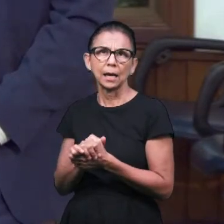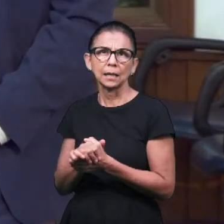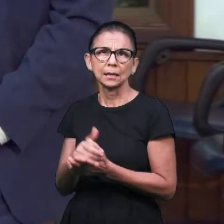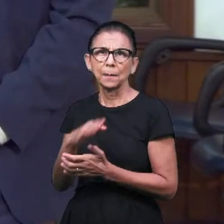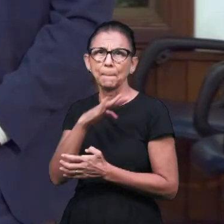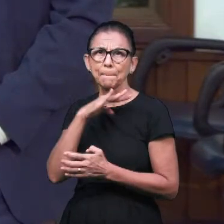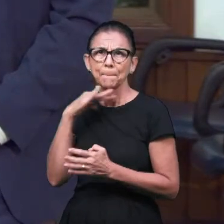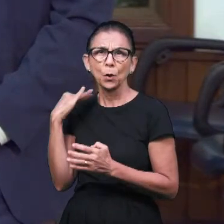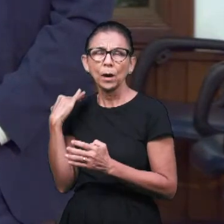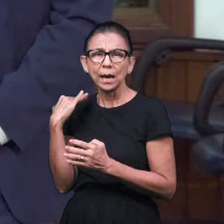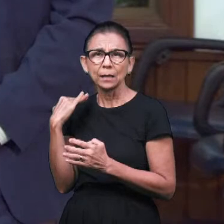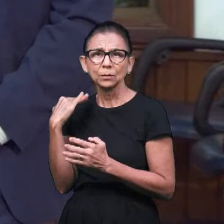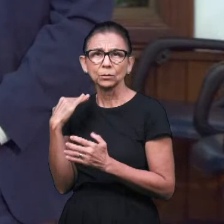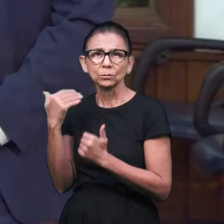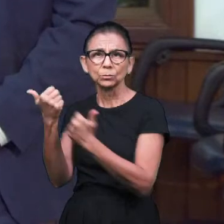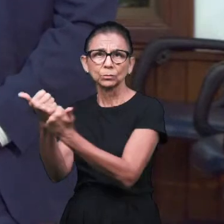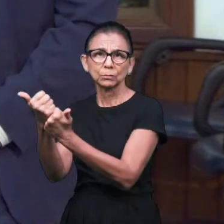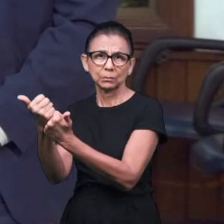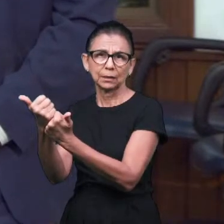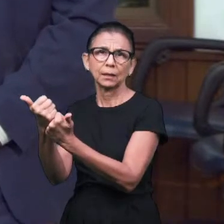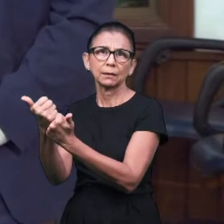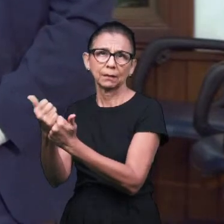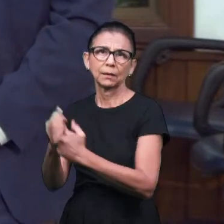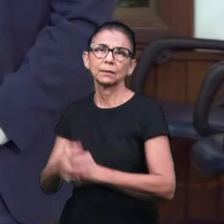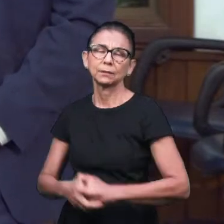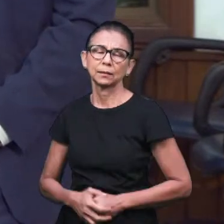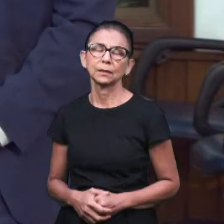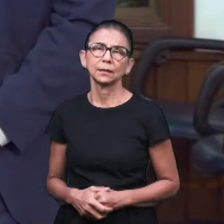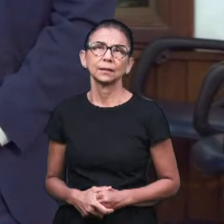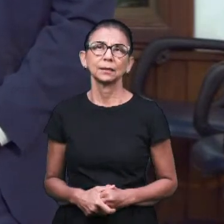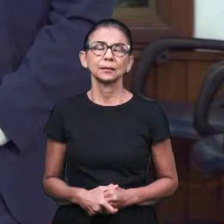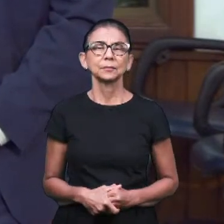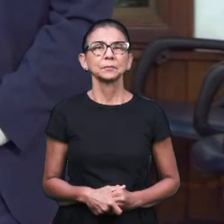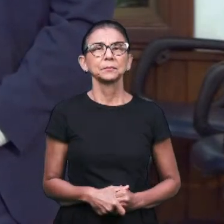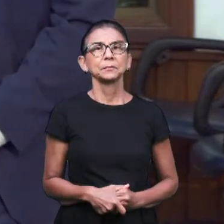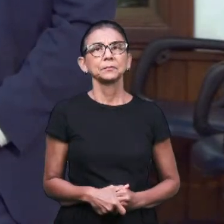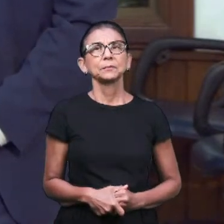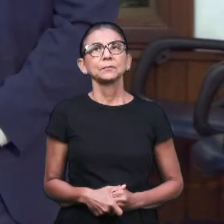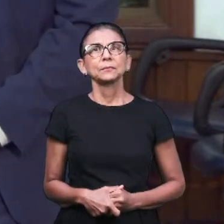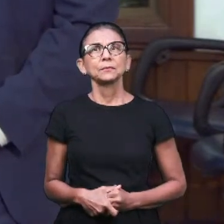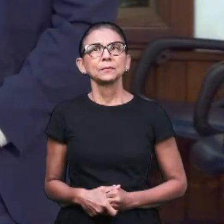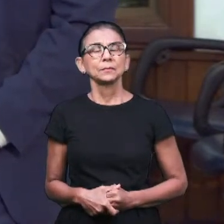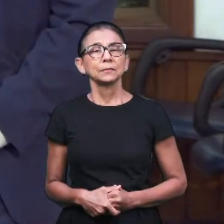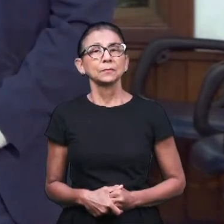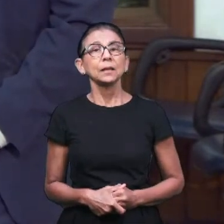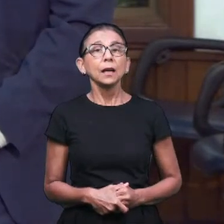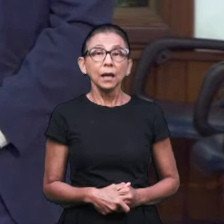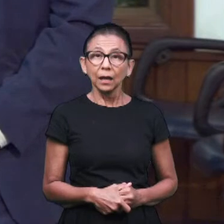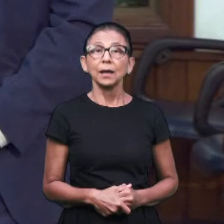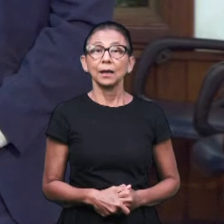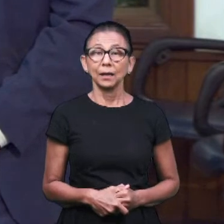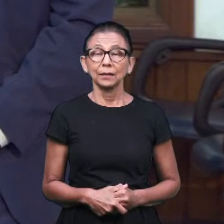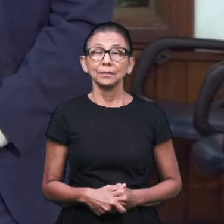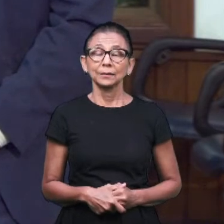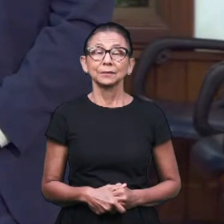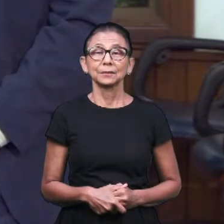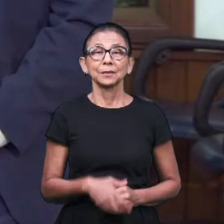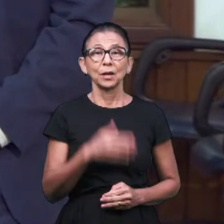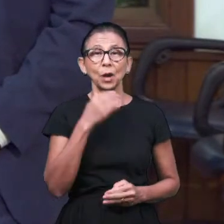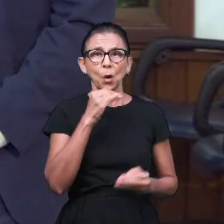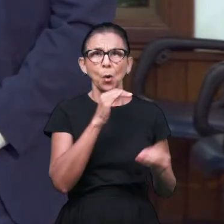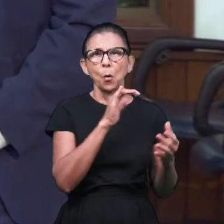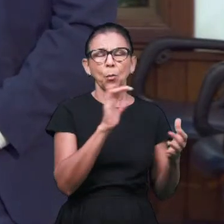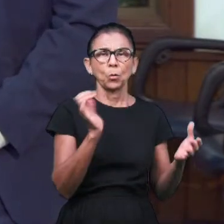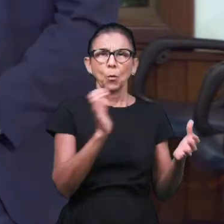nenhum texto que o Senhor manda dar a vida por nada a não ser pela esposa, né? E manda o marido dar a vida pela esposa. E